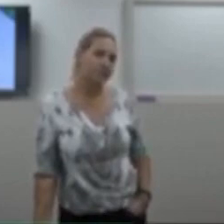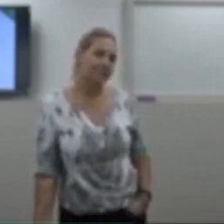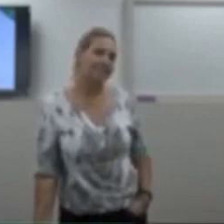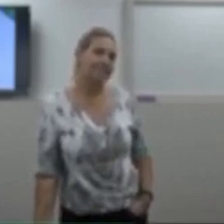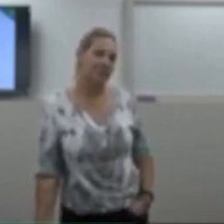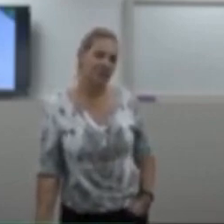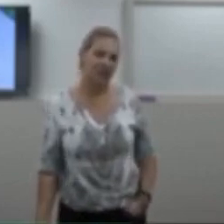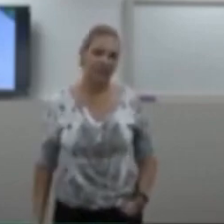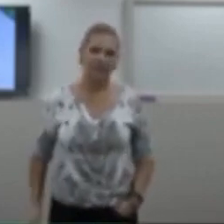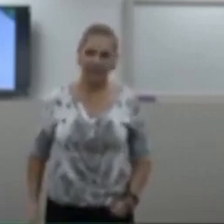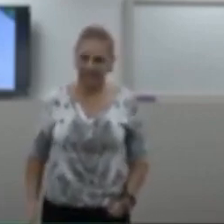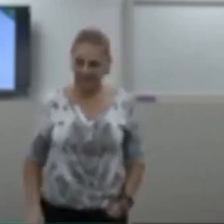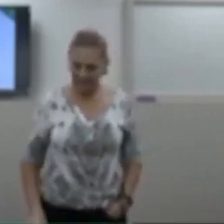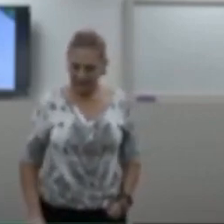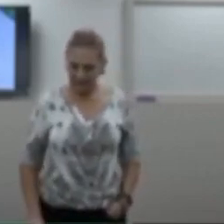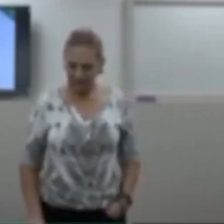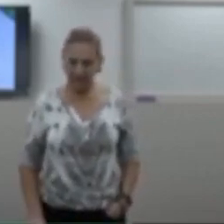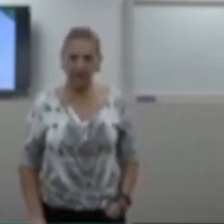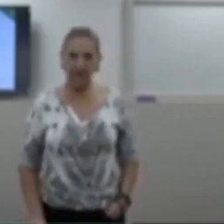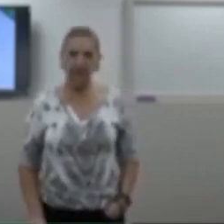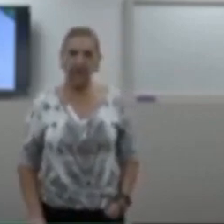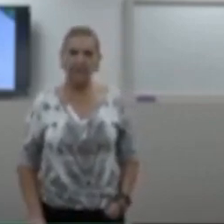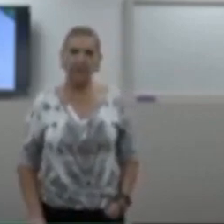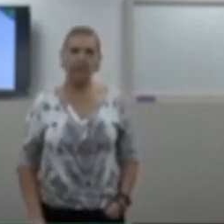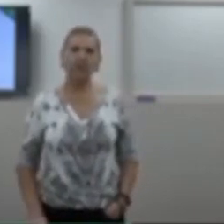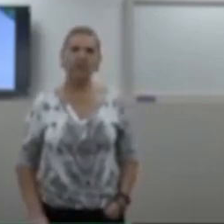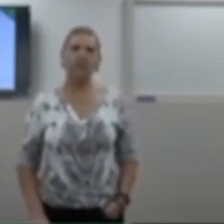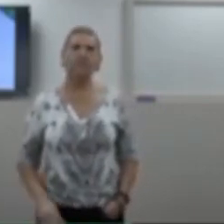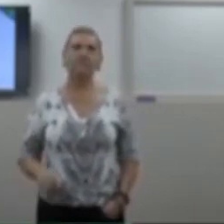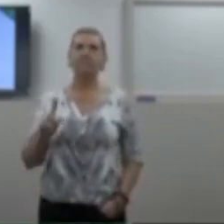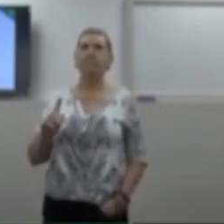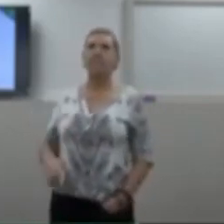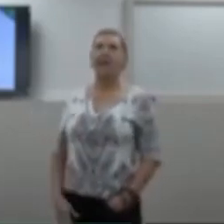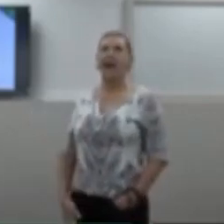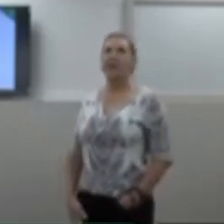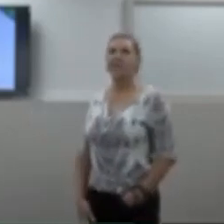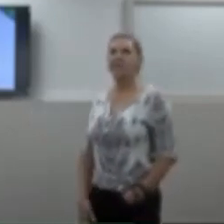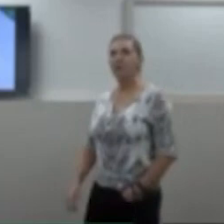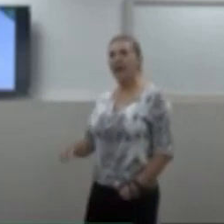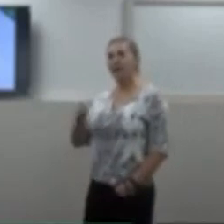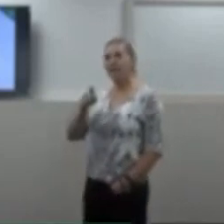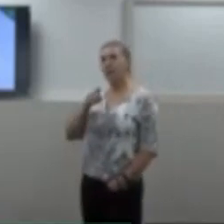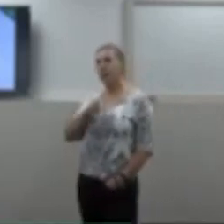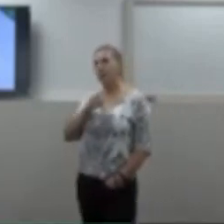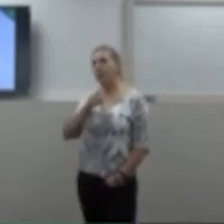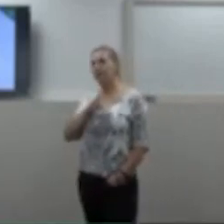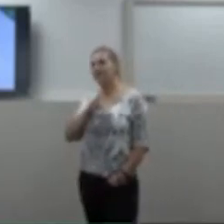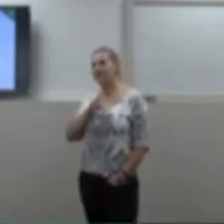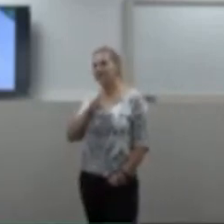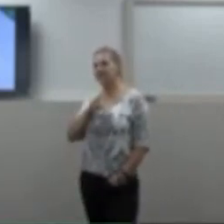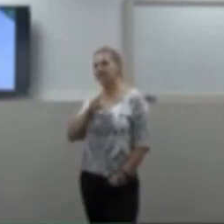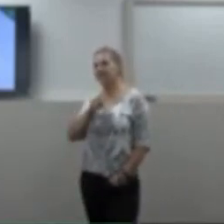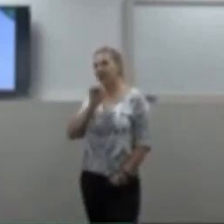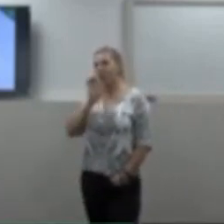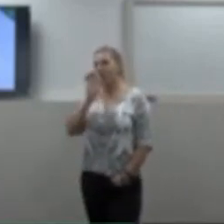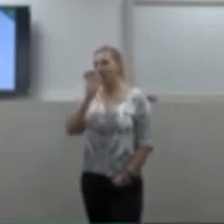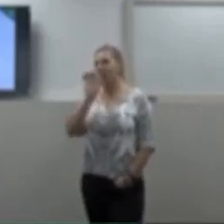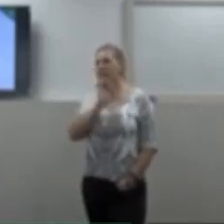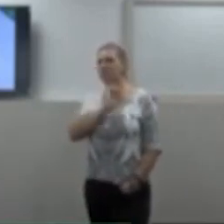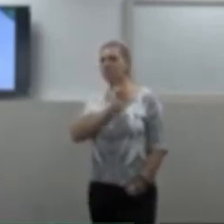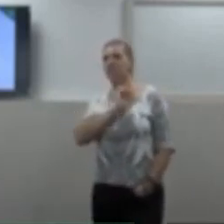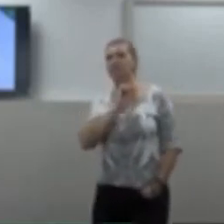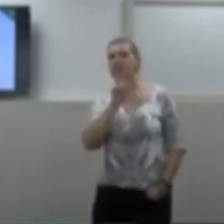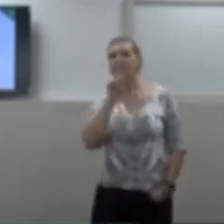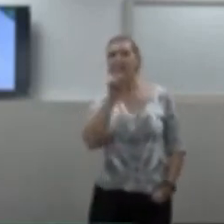no mundo? É gente pra danar, né? É muita gente. Agora vamos lá. Um quiz.